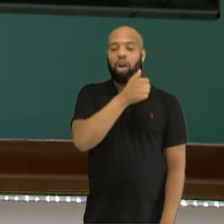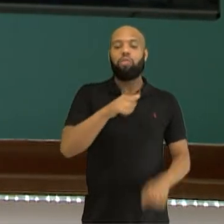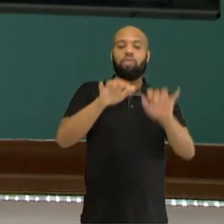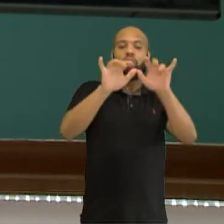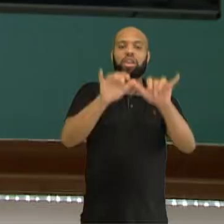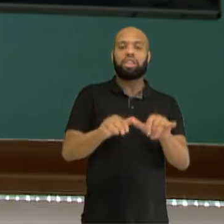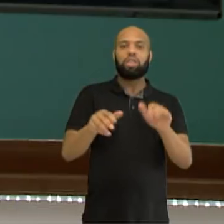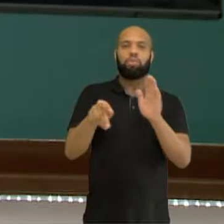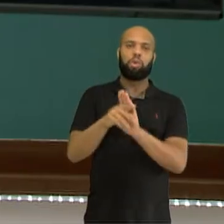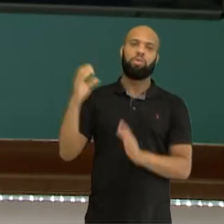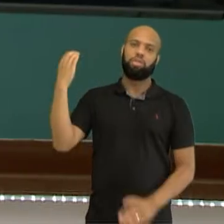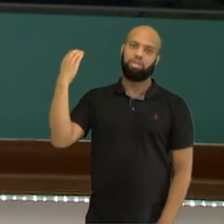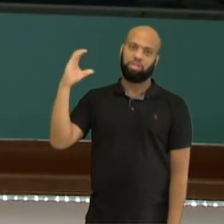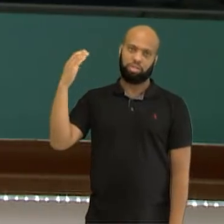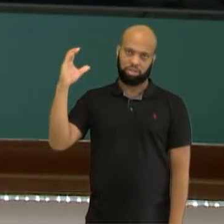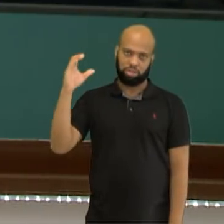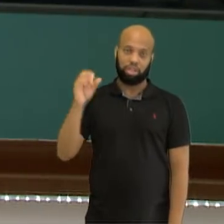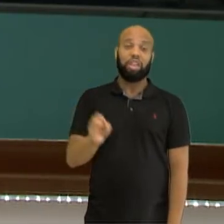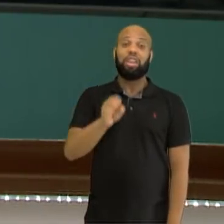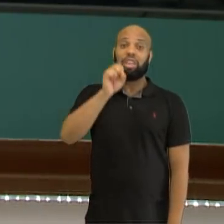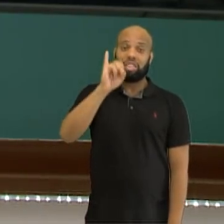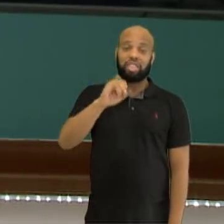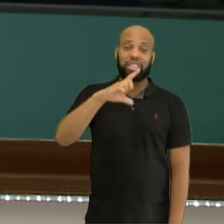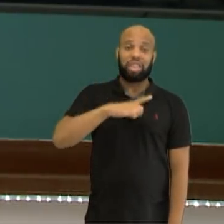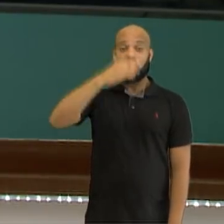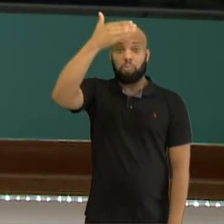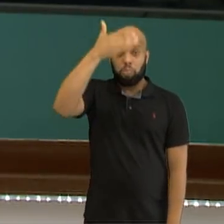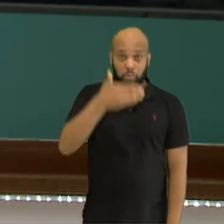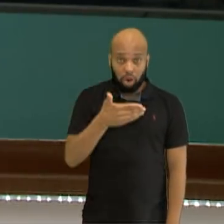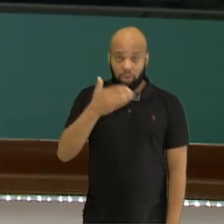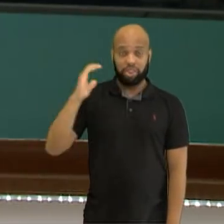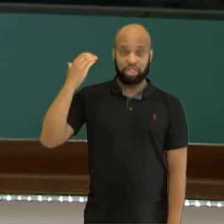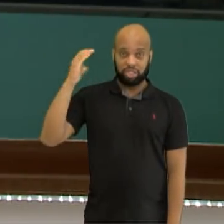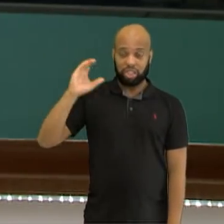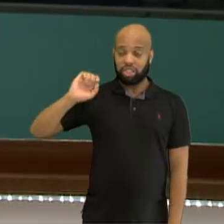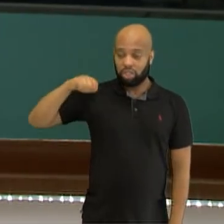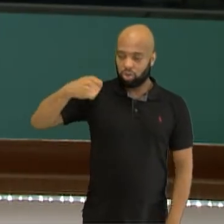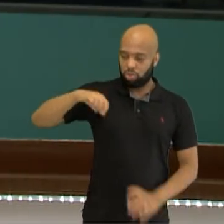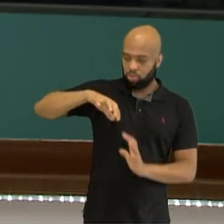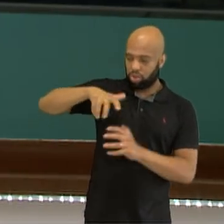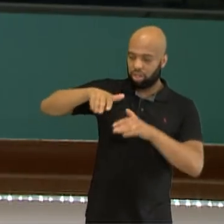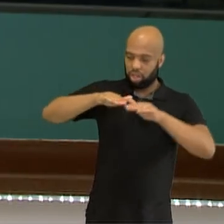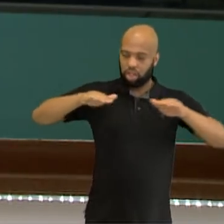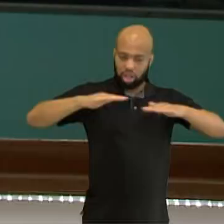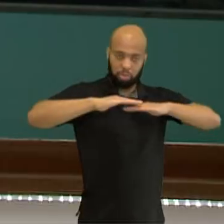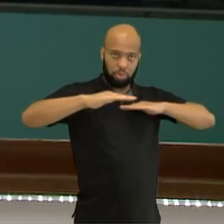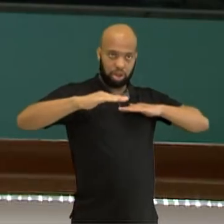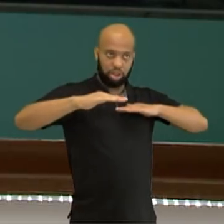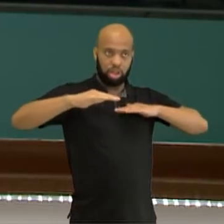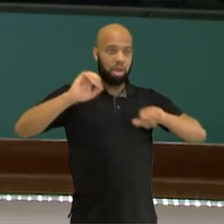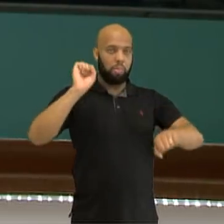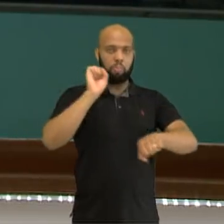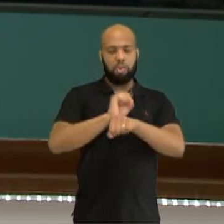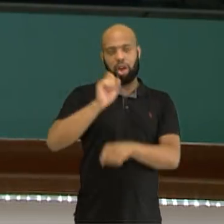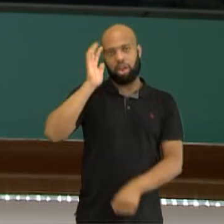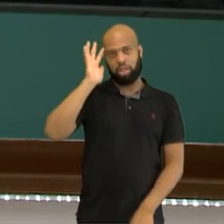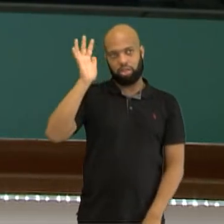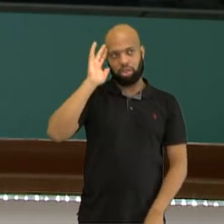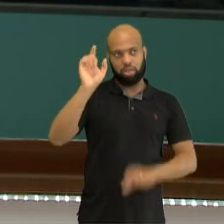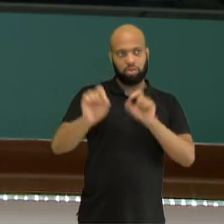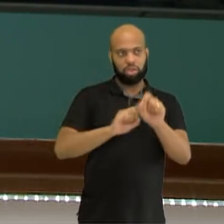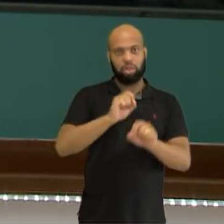Se tivermos comprovações científicas sobre a Terra plana, ela deixa de ser teoria e é